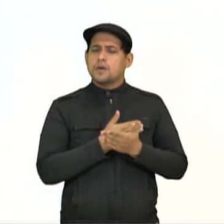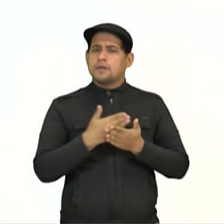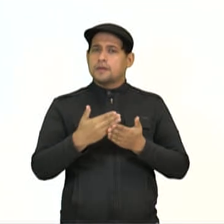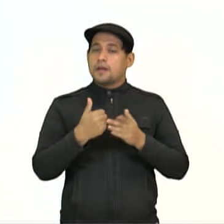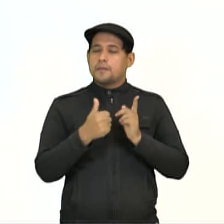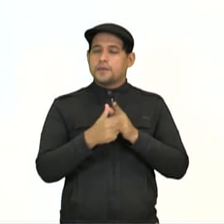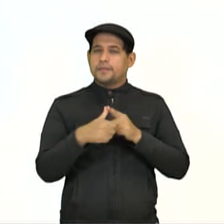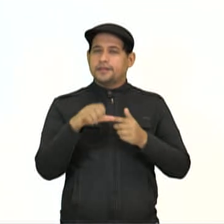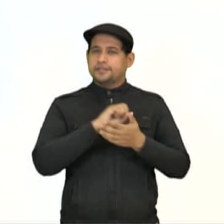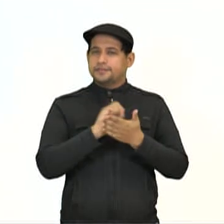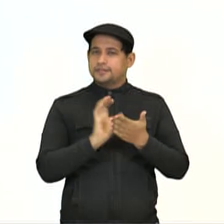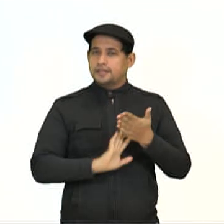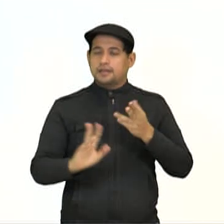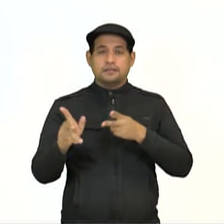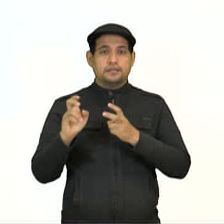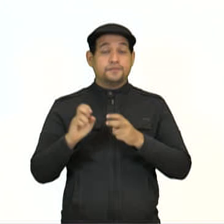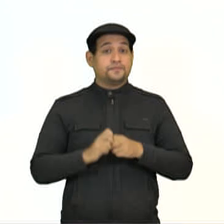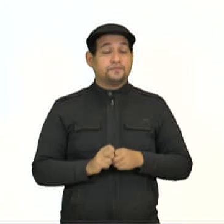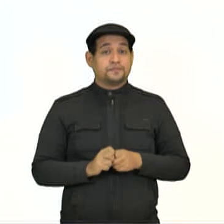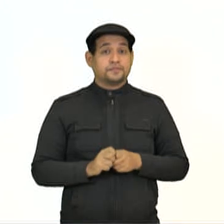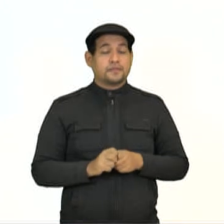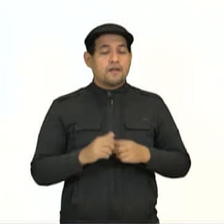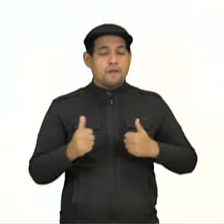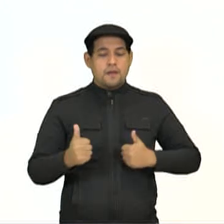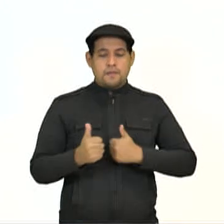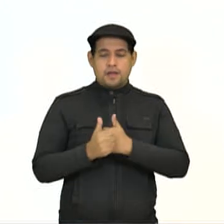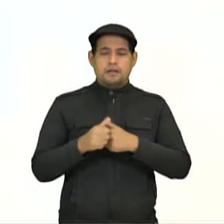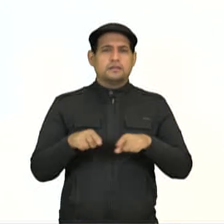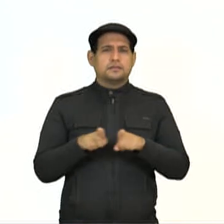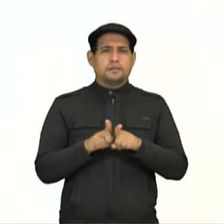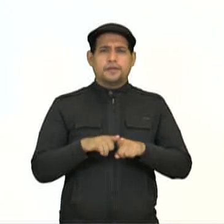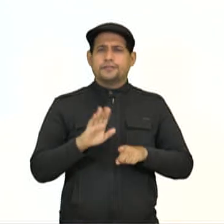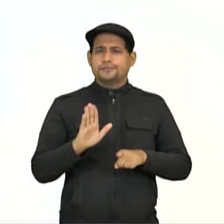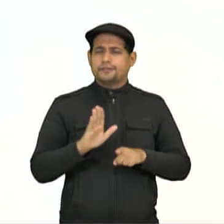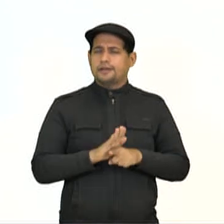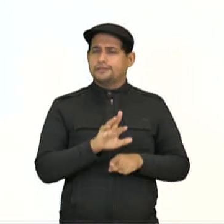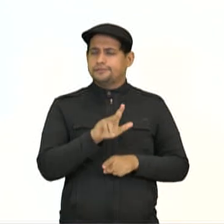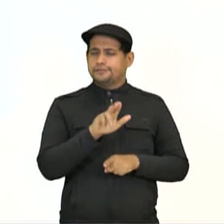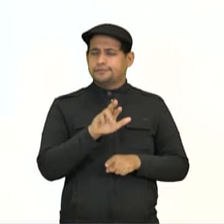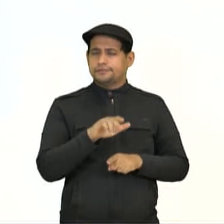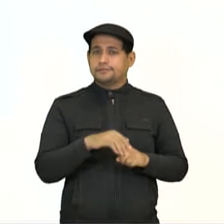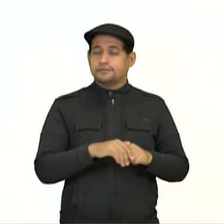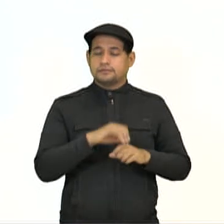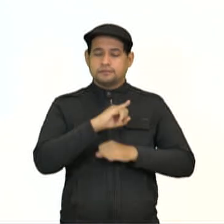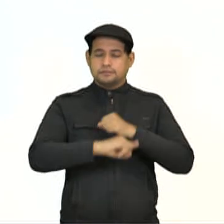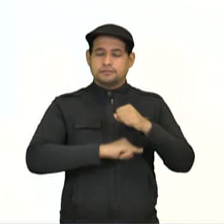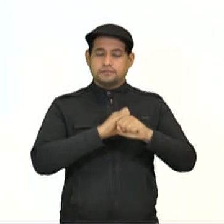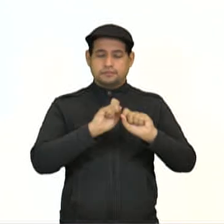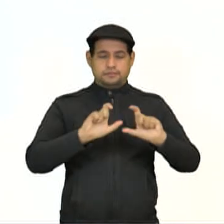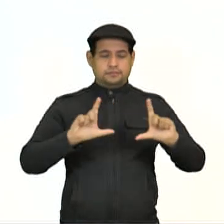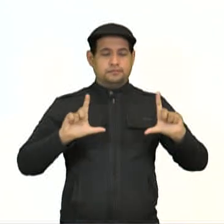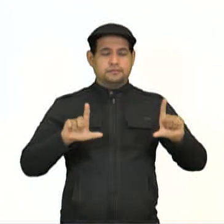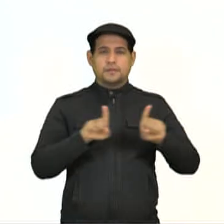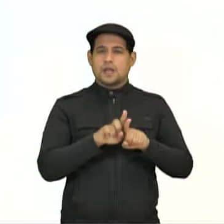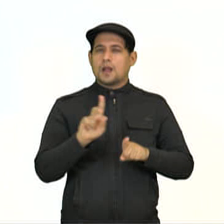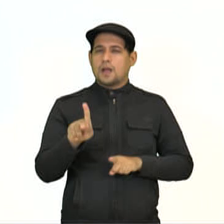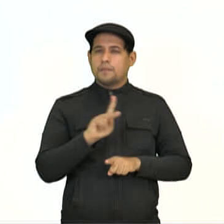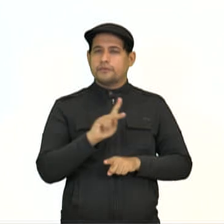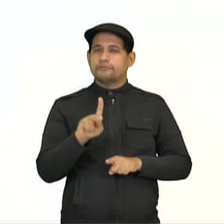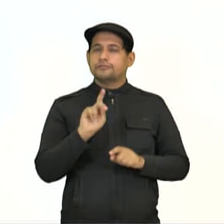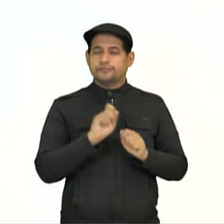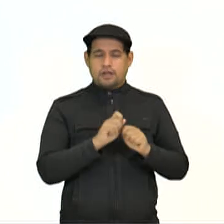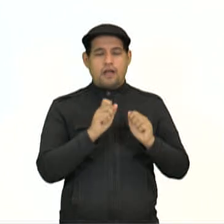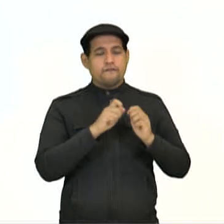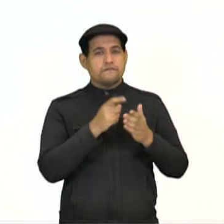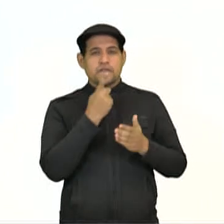primeiro exercício. Vejam, foi aproximado, é aquela mesma página da internet. A teacher deixou